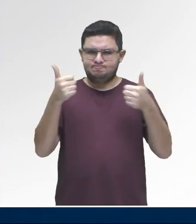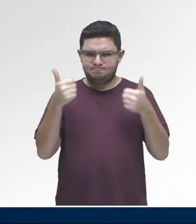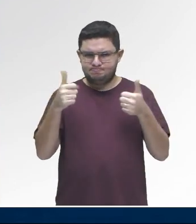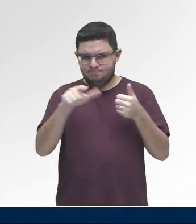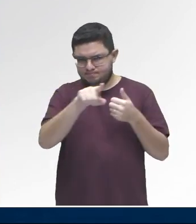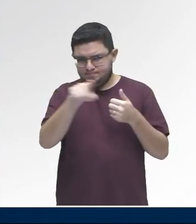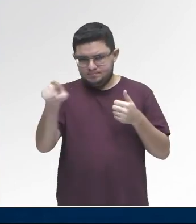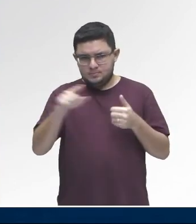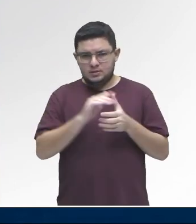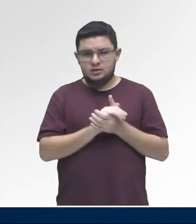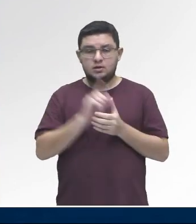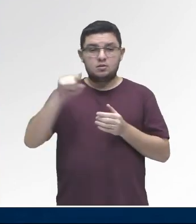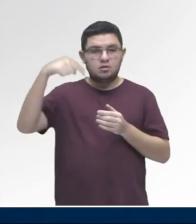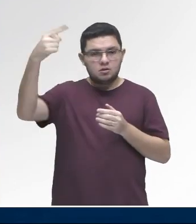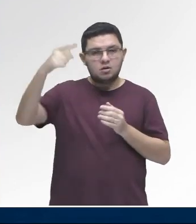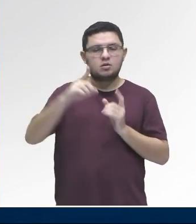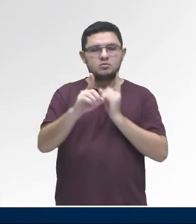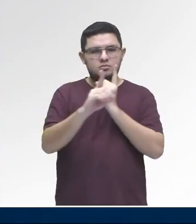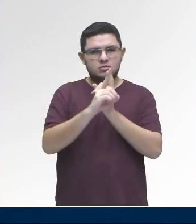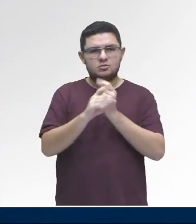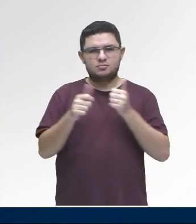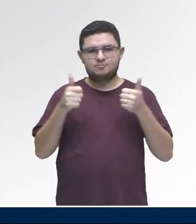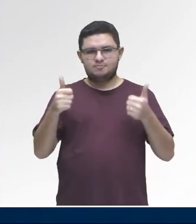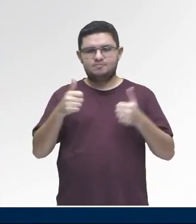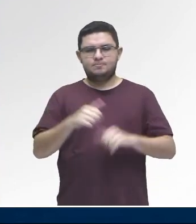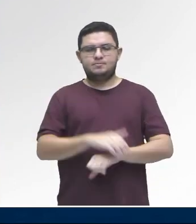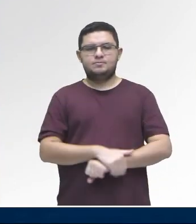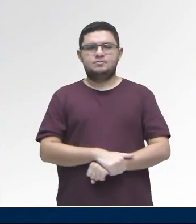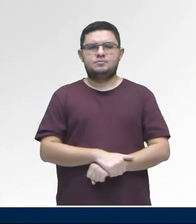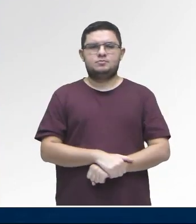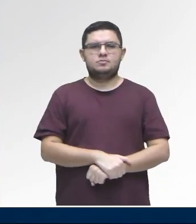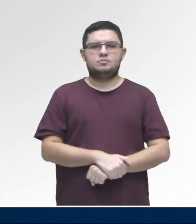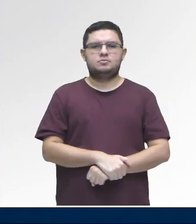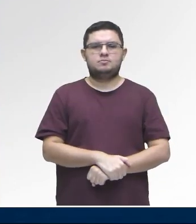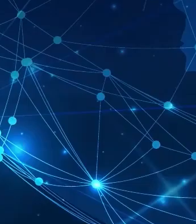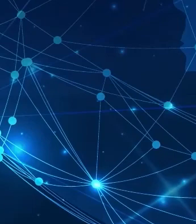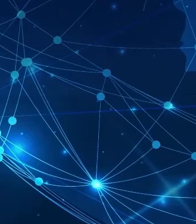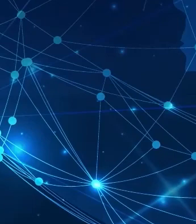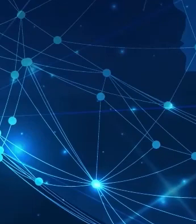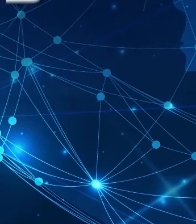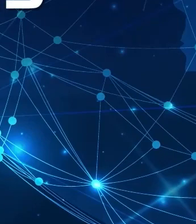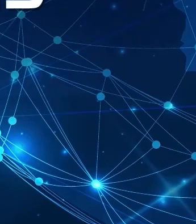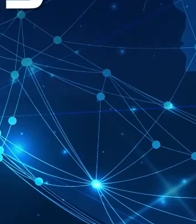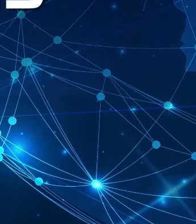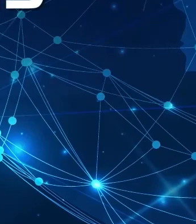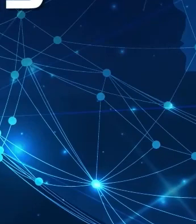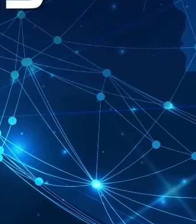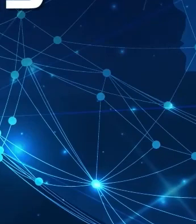vocês e até a próxima aula.